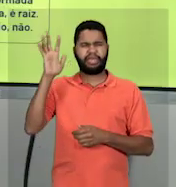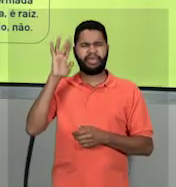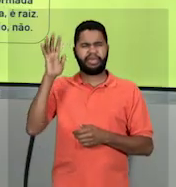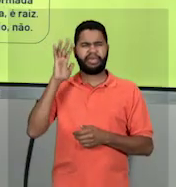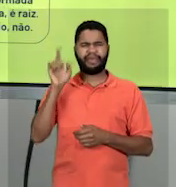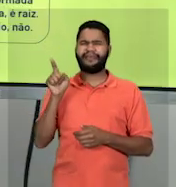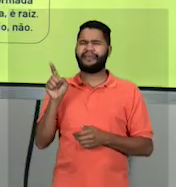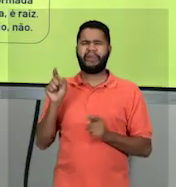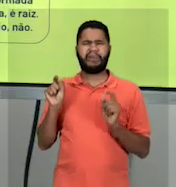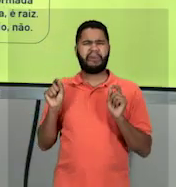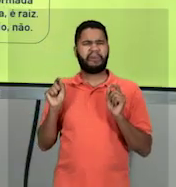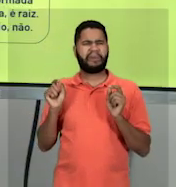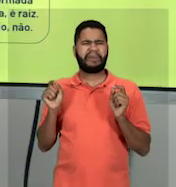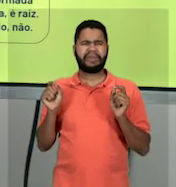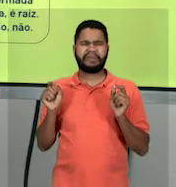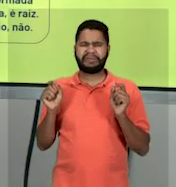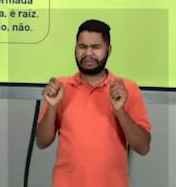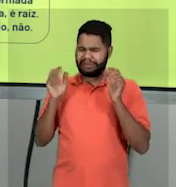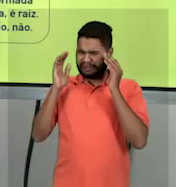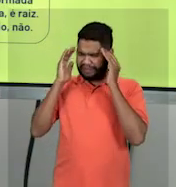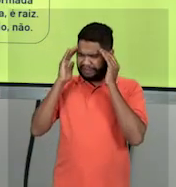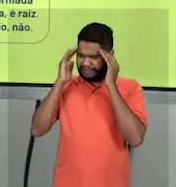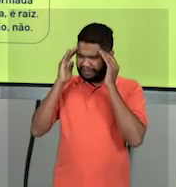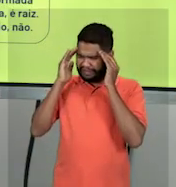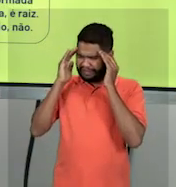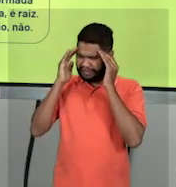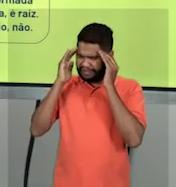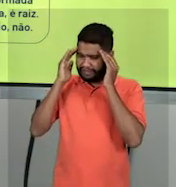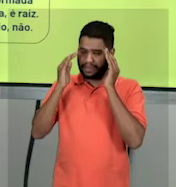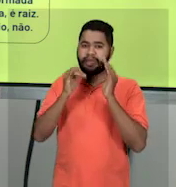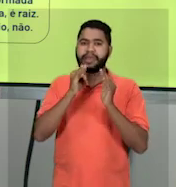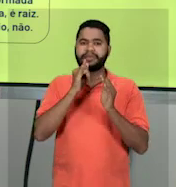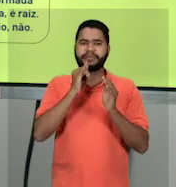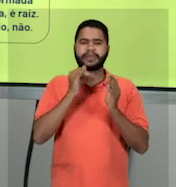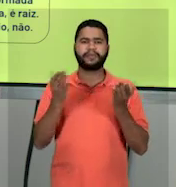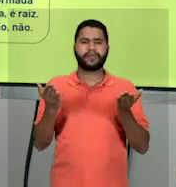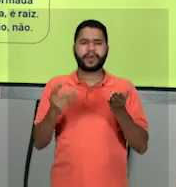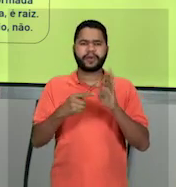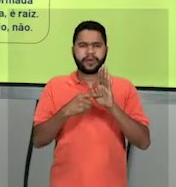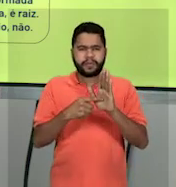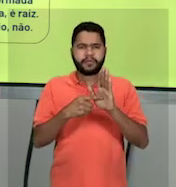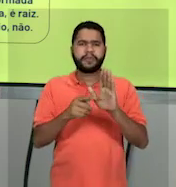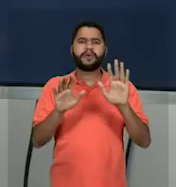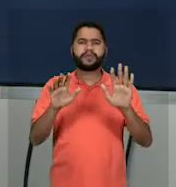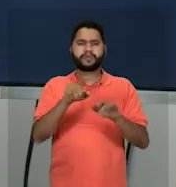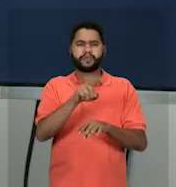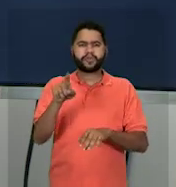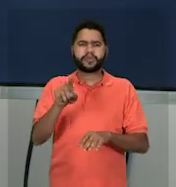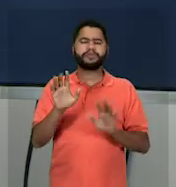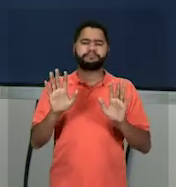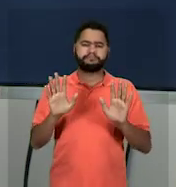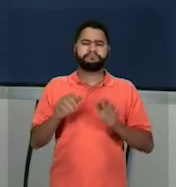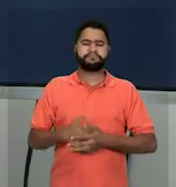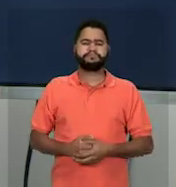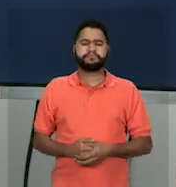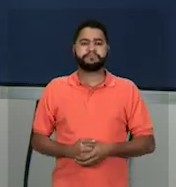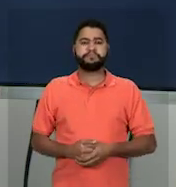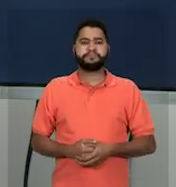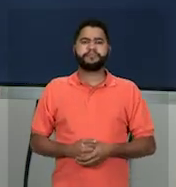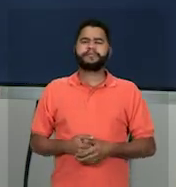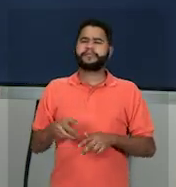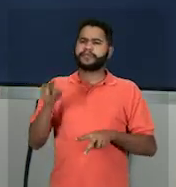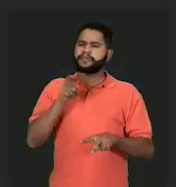Lucas que que é isso meu Deus do céu que que é isso que que é isso exemplo agora para clarear essa sua dúvida então